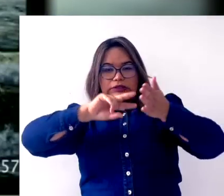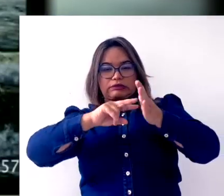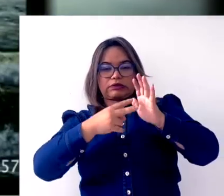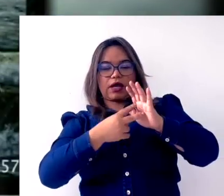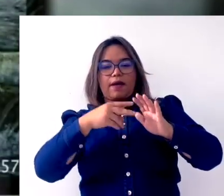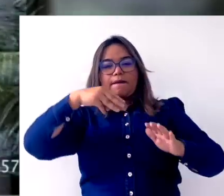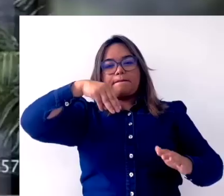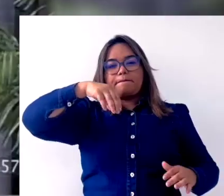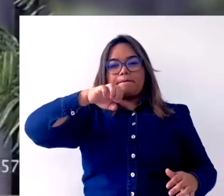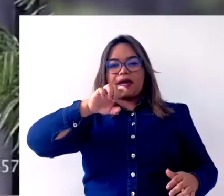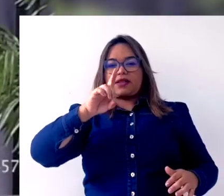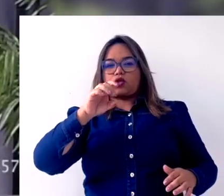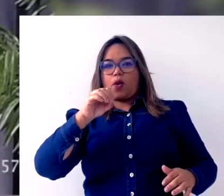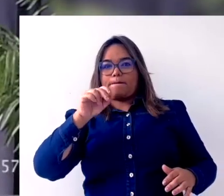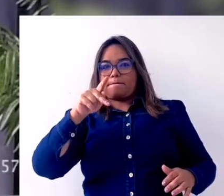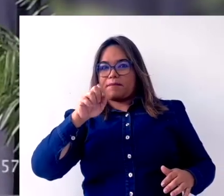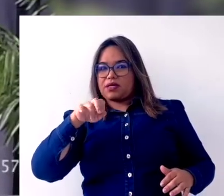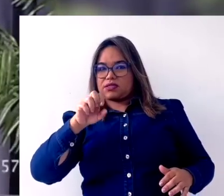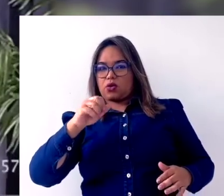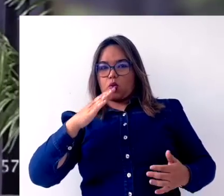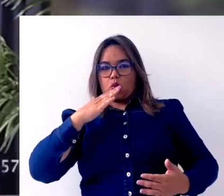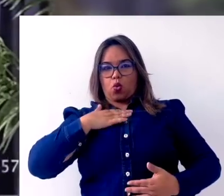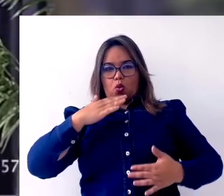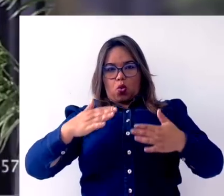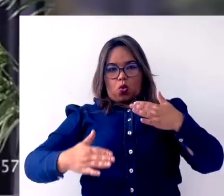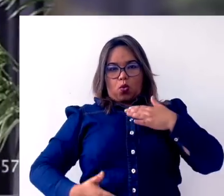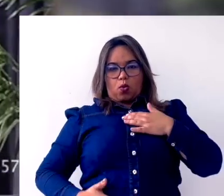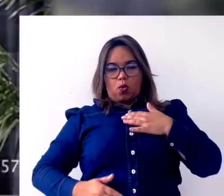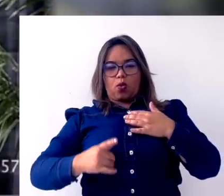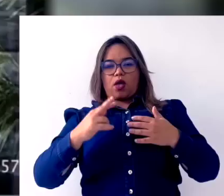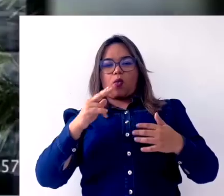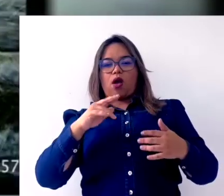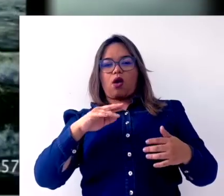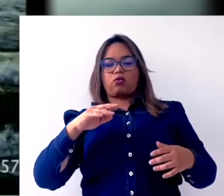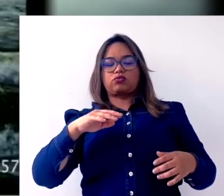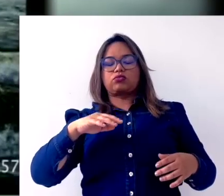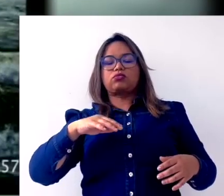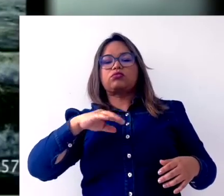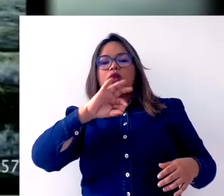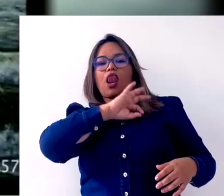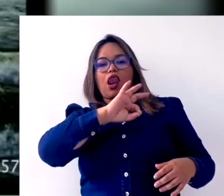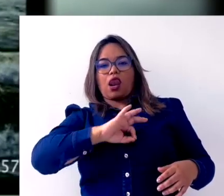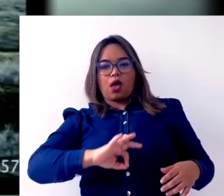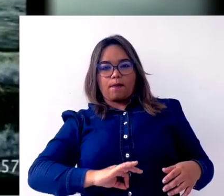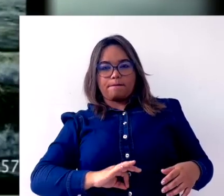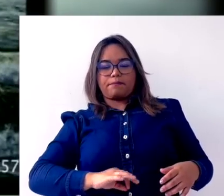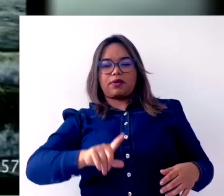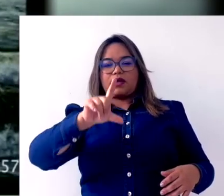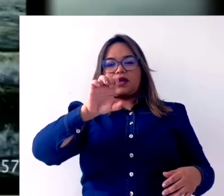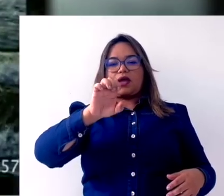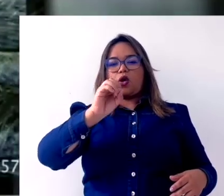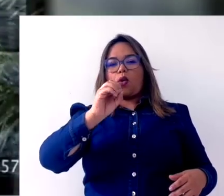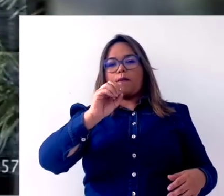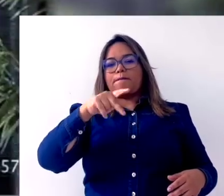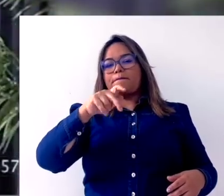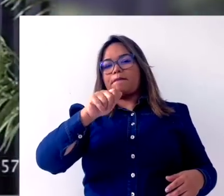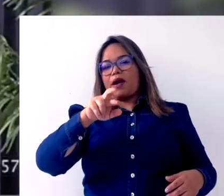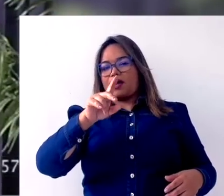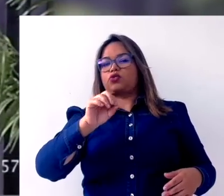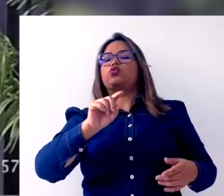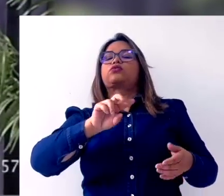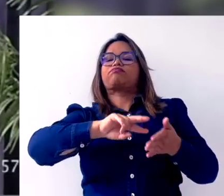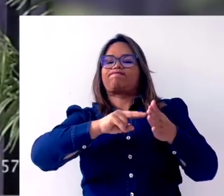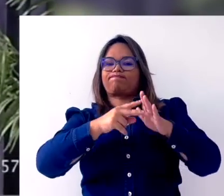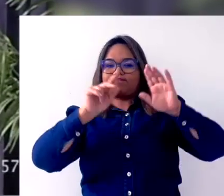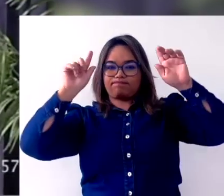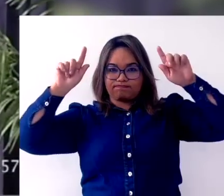representava a Medo-Pérsia. E ele tem também o corpo de um leopardo, e o leopardo representa a Grécia,